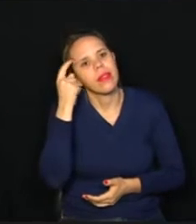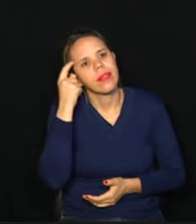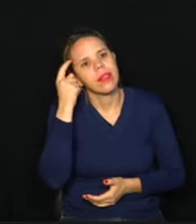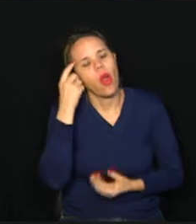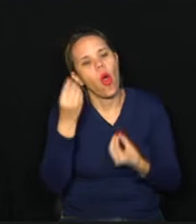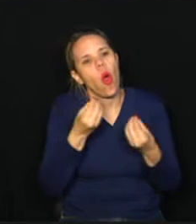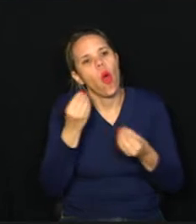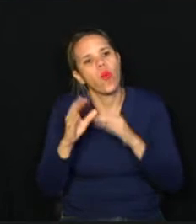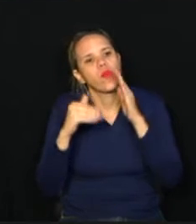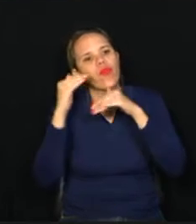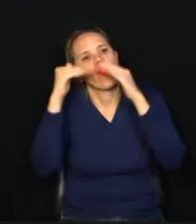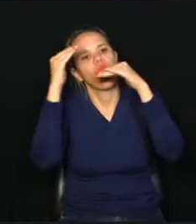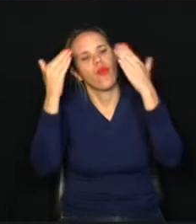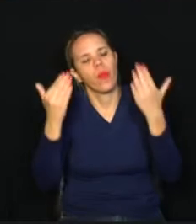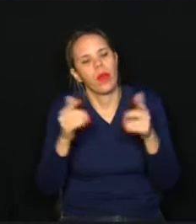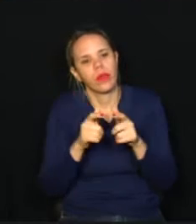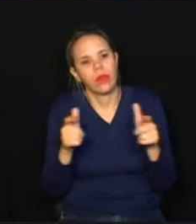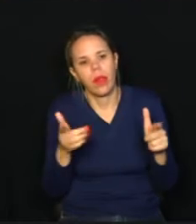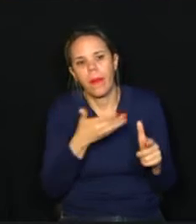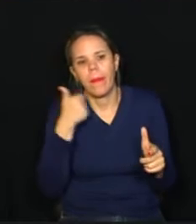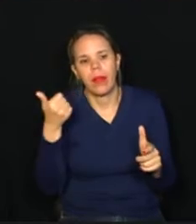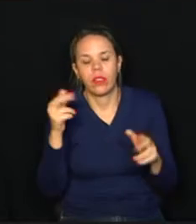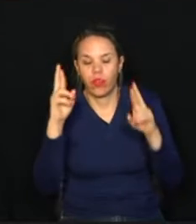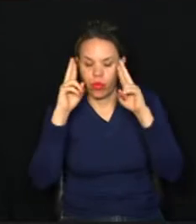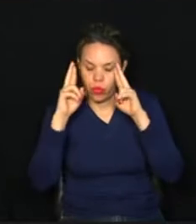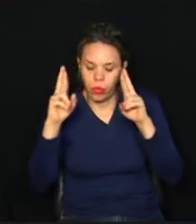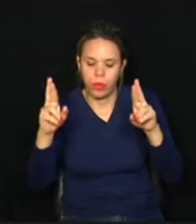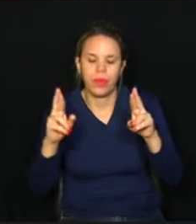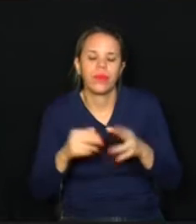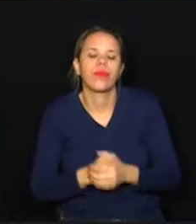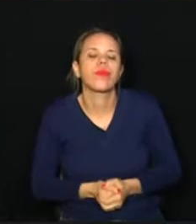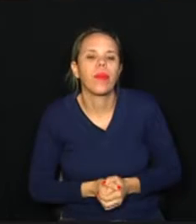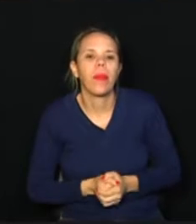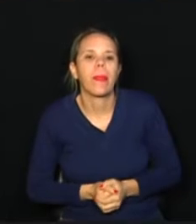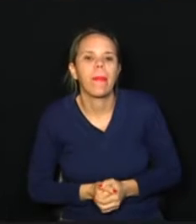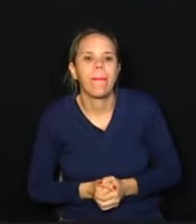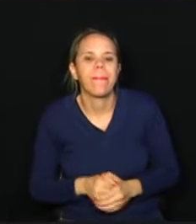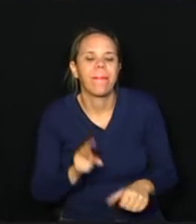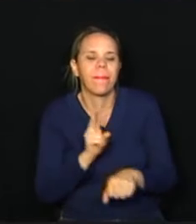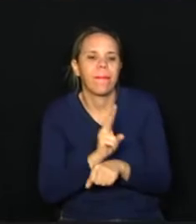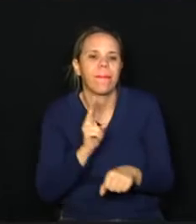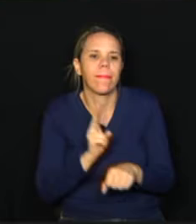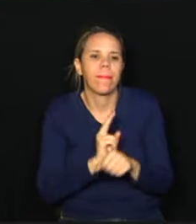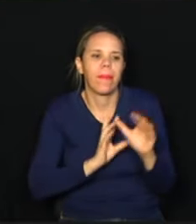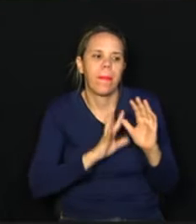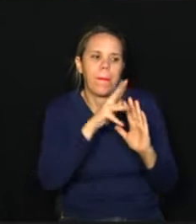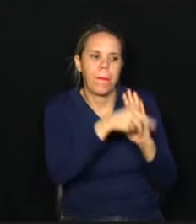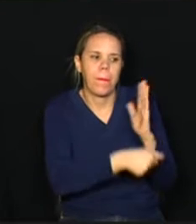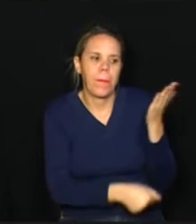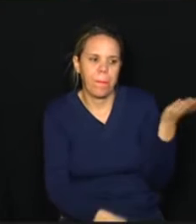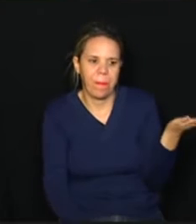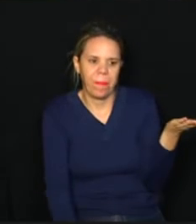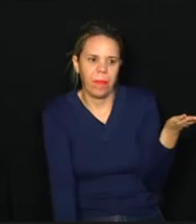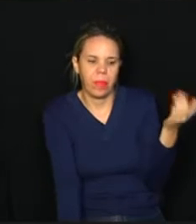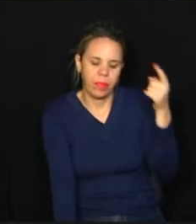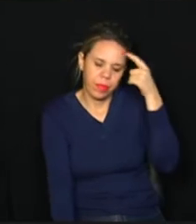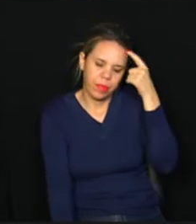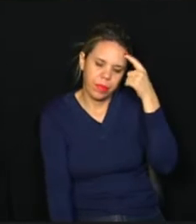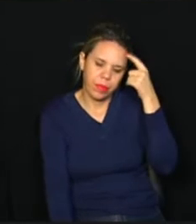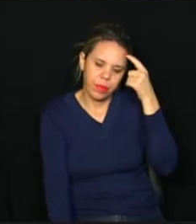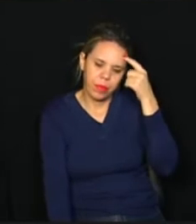de desenvolvimento, de crescimento, respeitando, né, a preservação do meio ambiente, né,